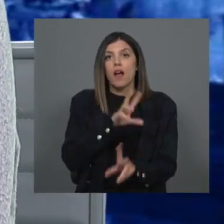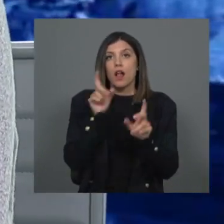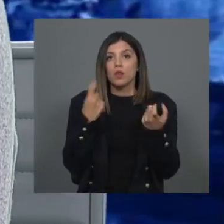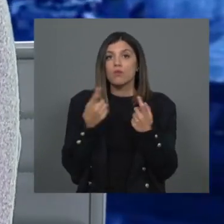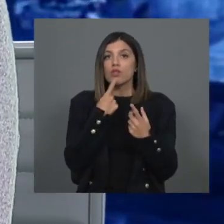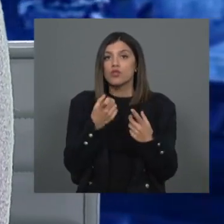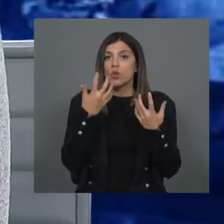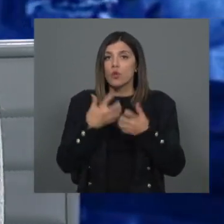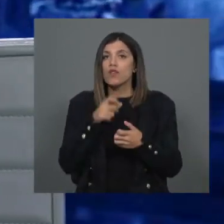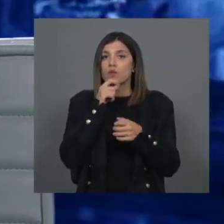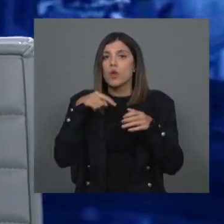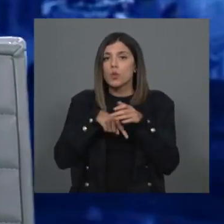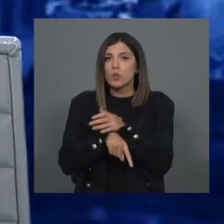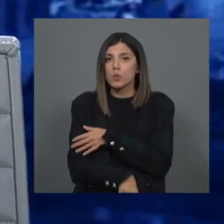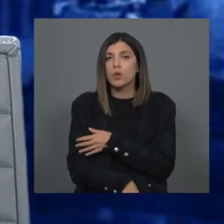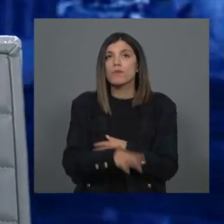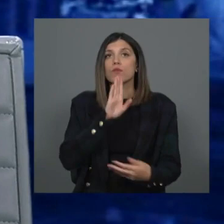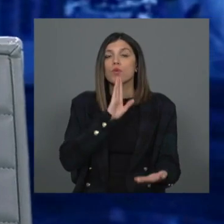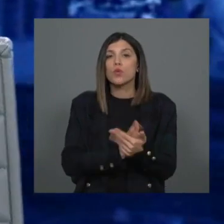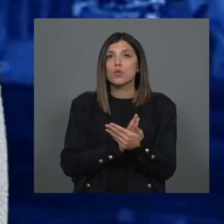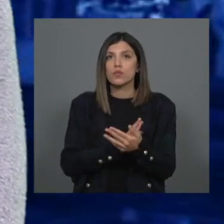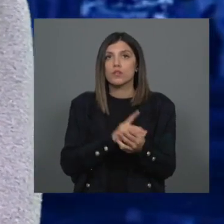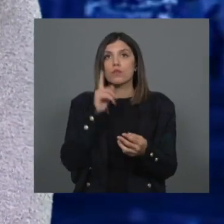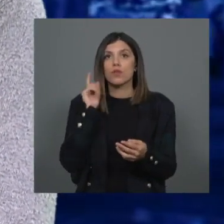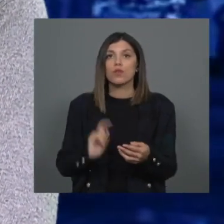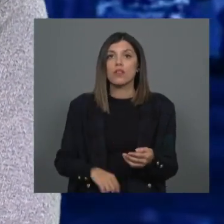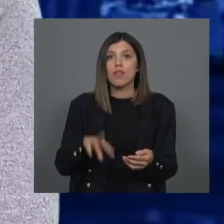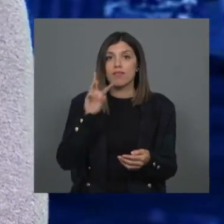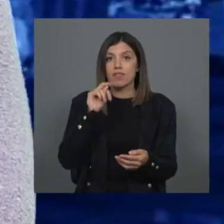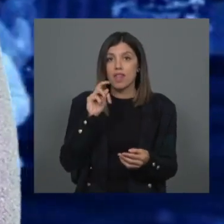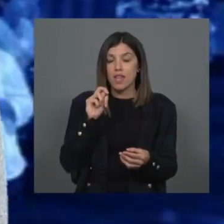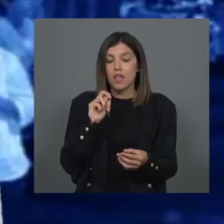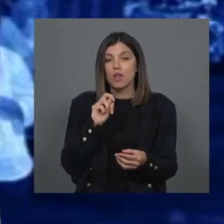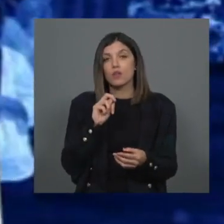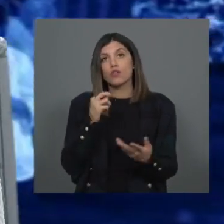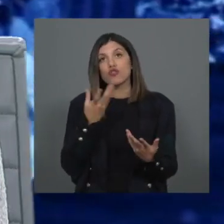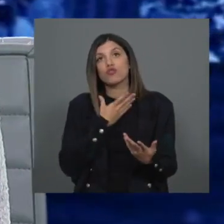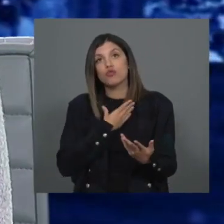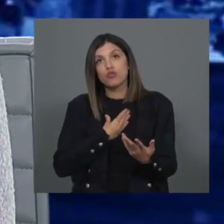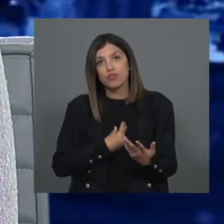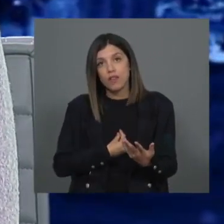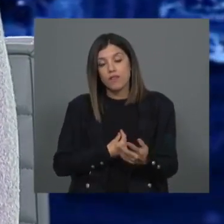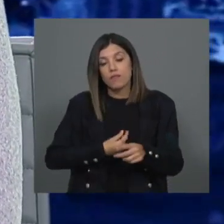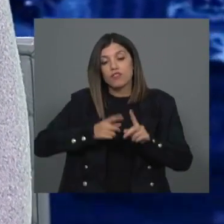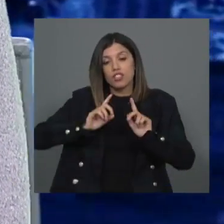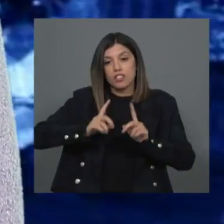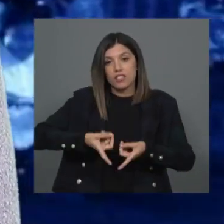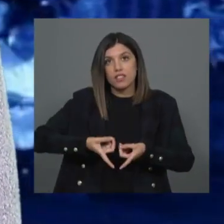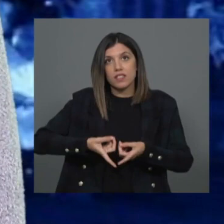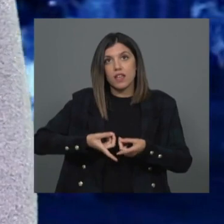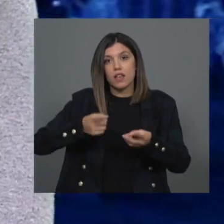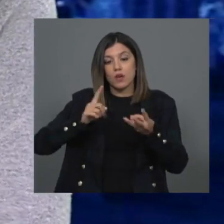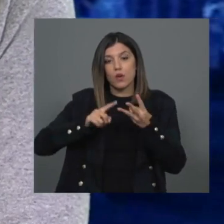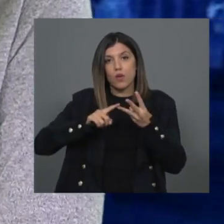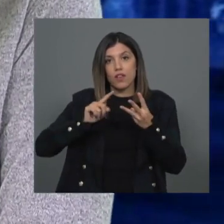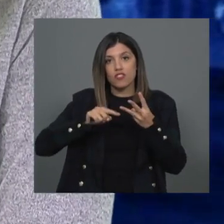Correia. Por fim, no dia 13, nós talvez gostássemos de ter iniciado com esta conferência, mas